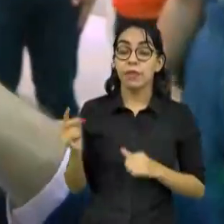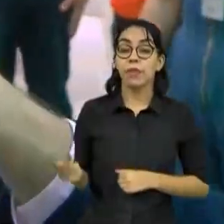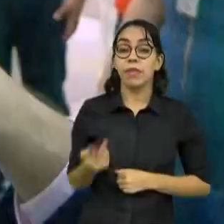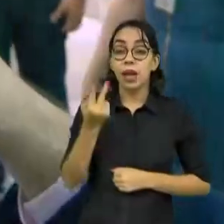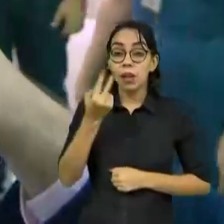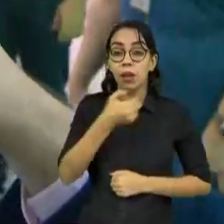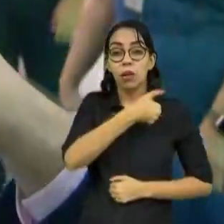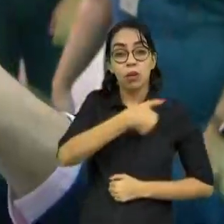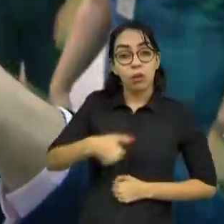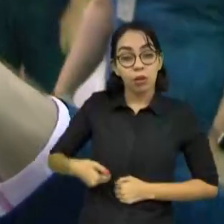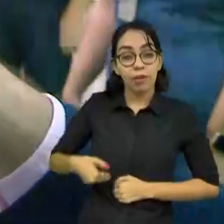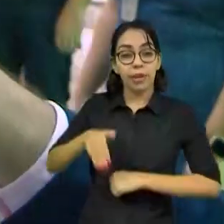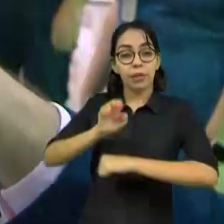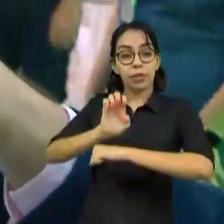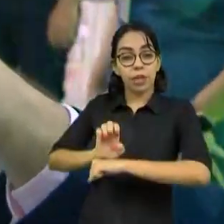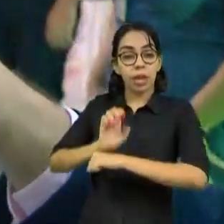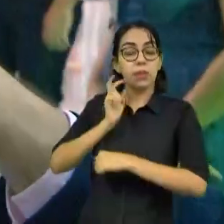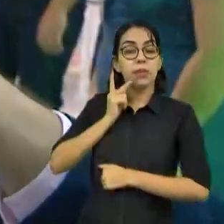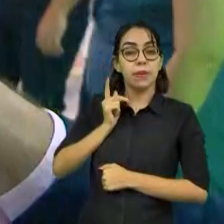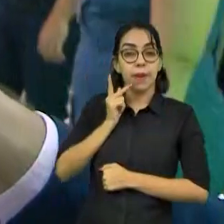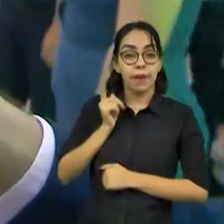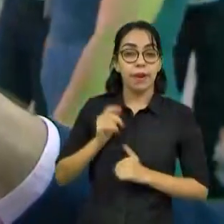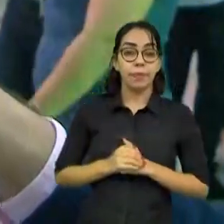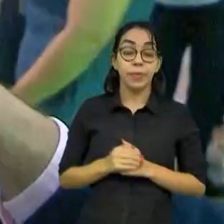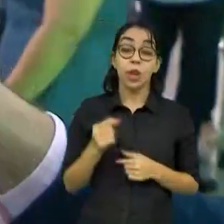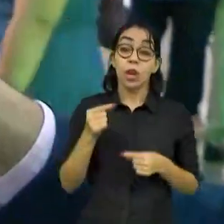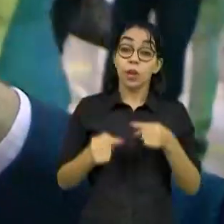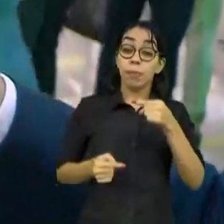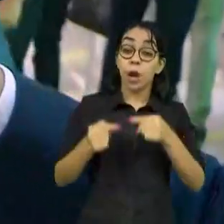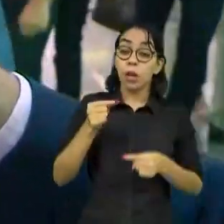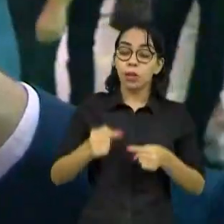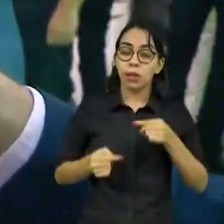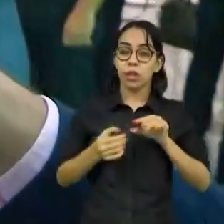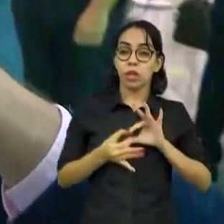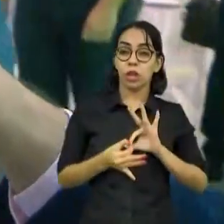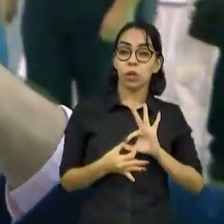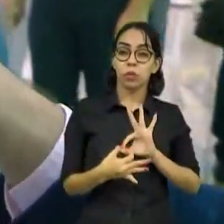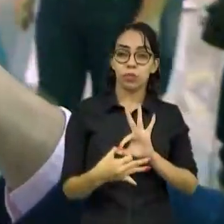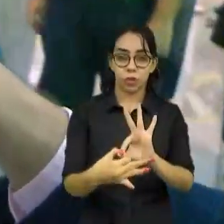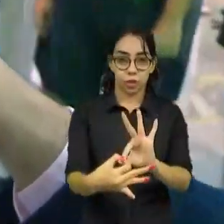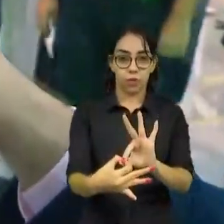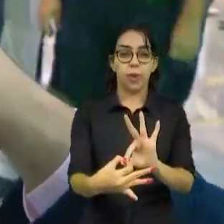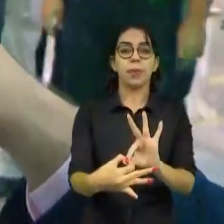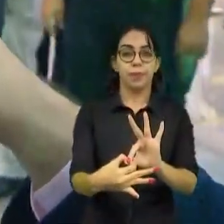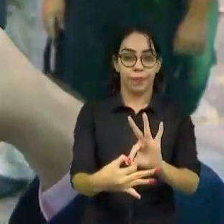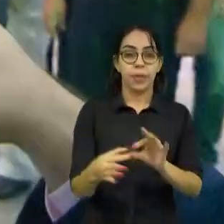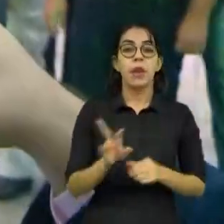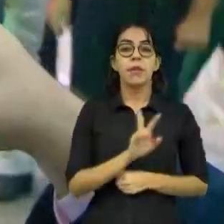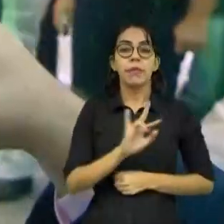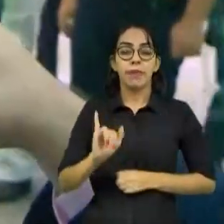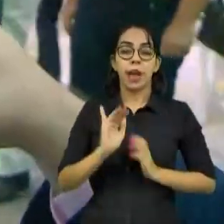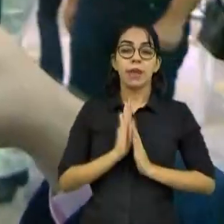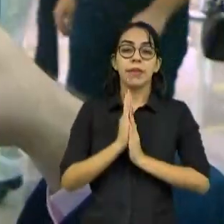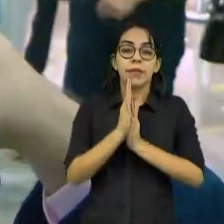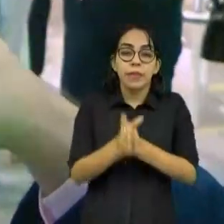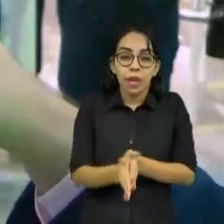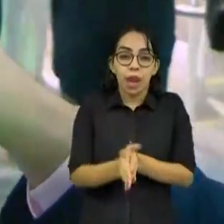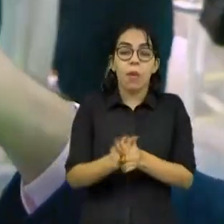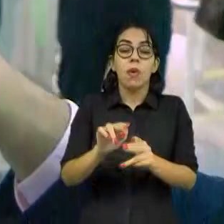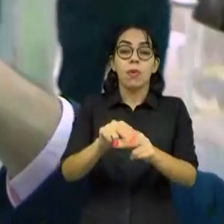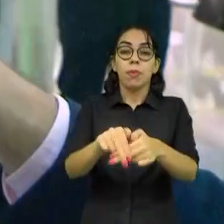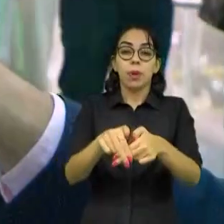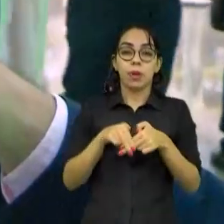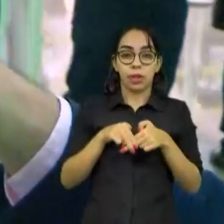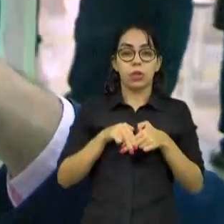dá, além de ser uma política continuada. Por isso é que deu certo, por isso é que o nosso estado tem obtido grandes